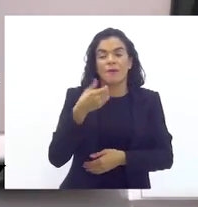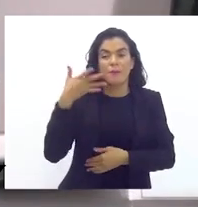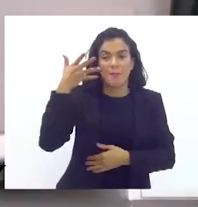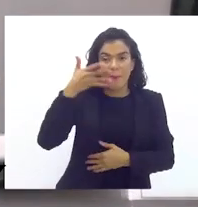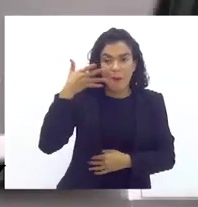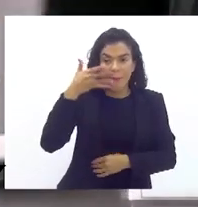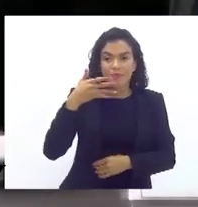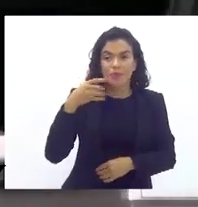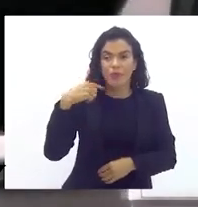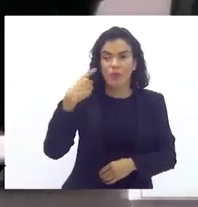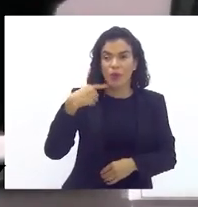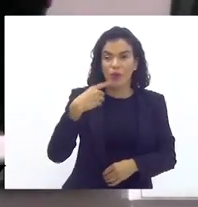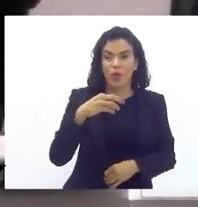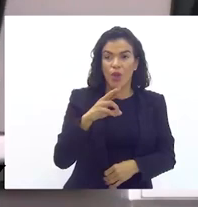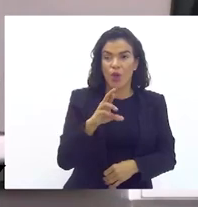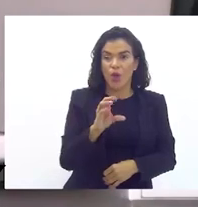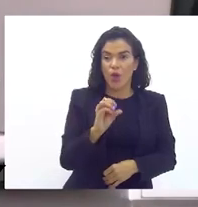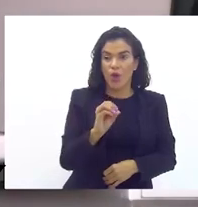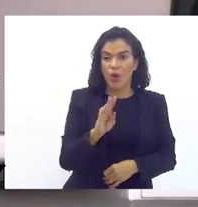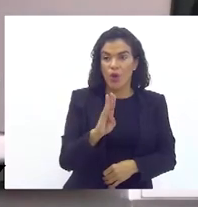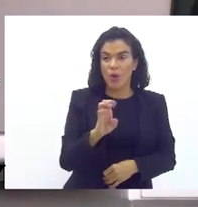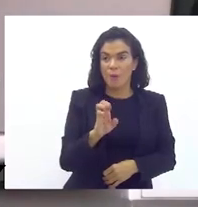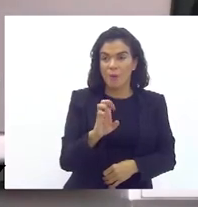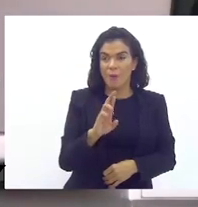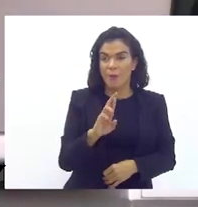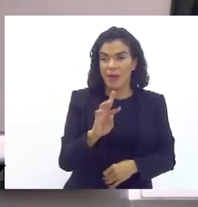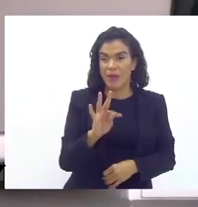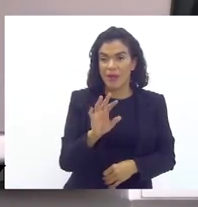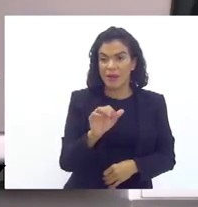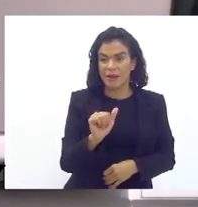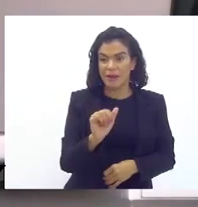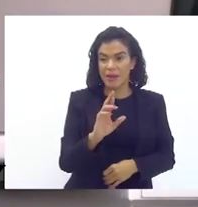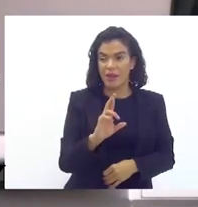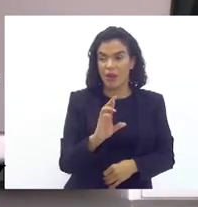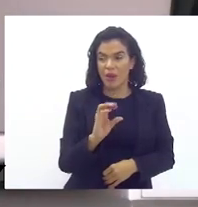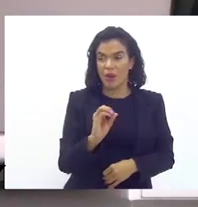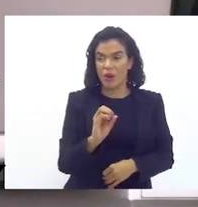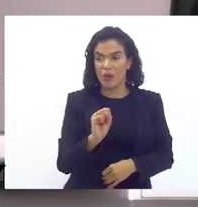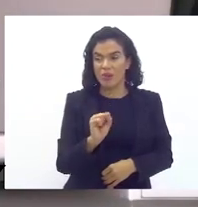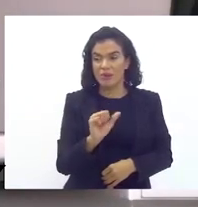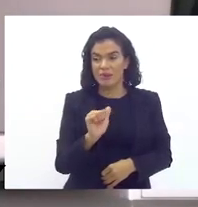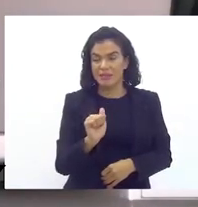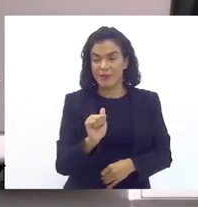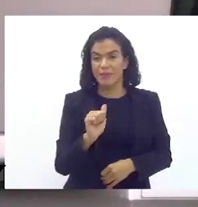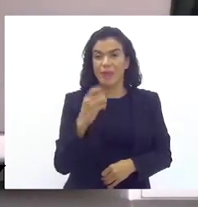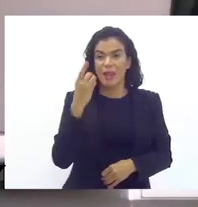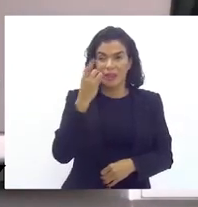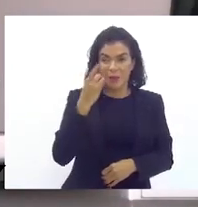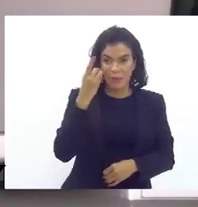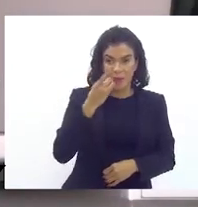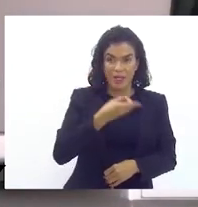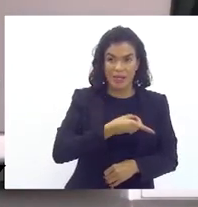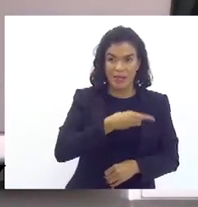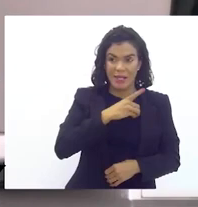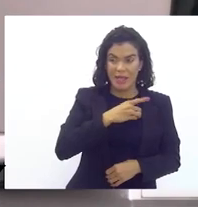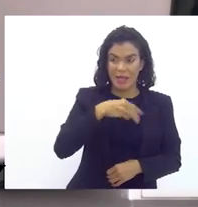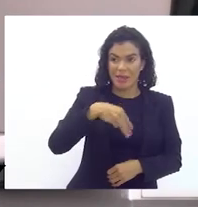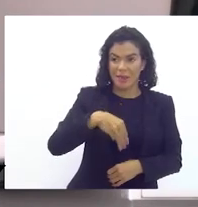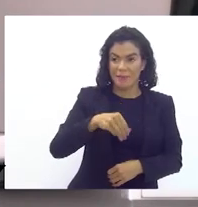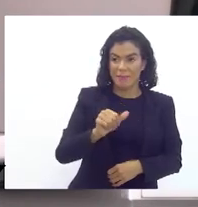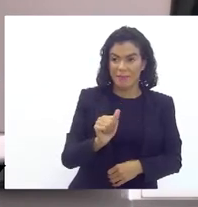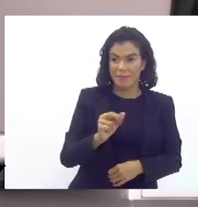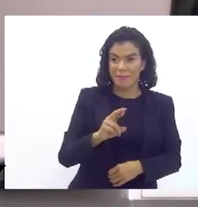Roberta Rosa em seguida o Danilo Félix que tá aqui a deputada Marta Rocha que tá online